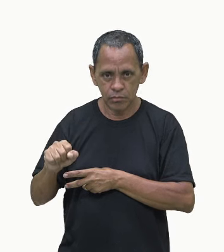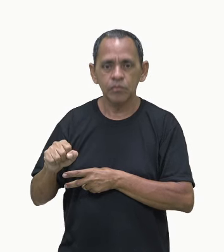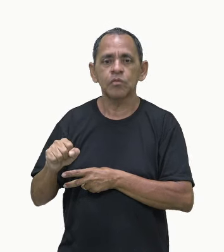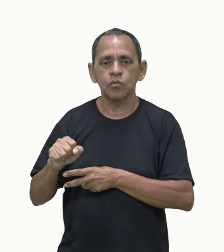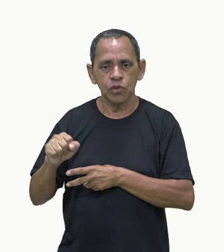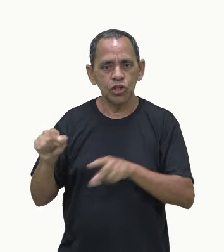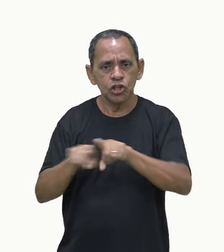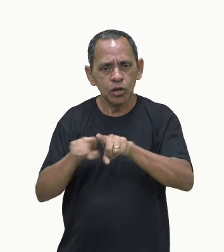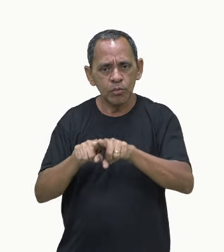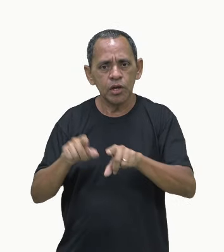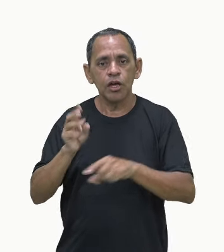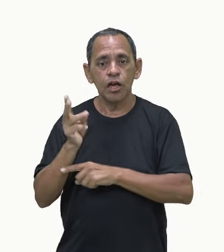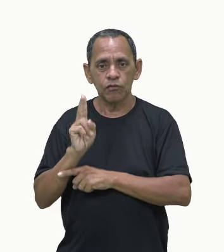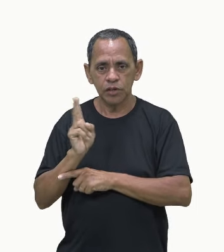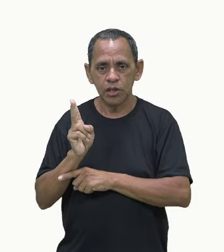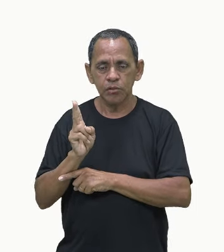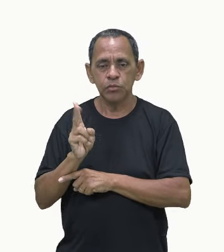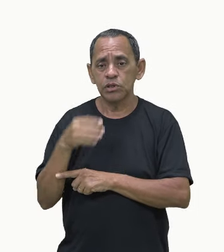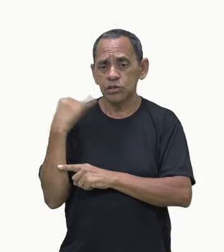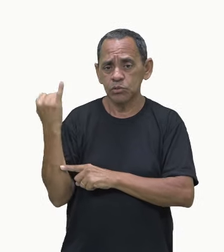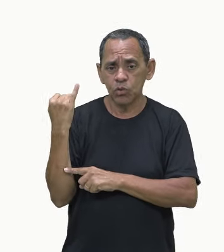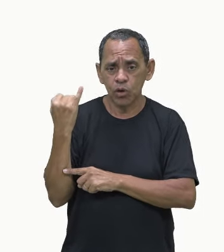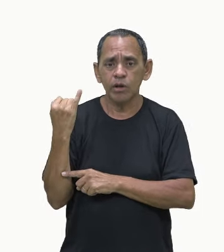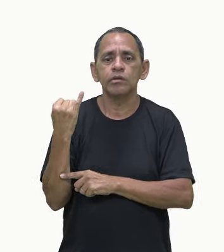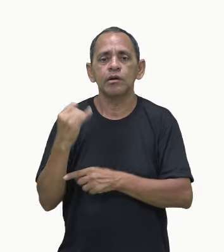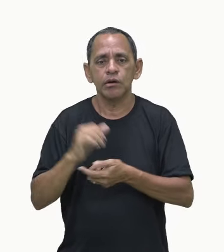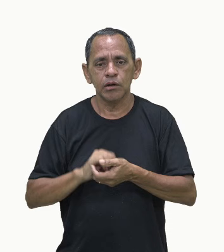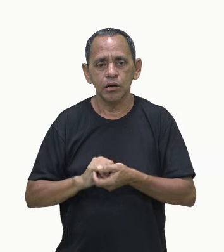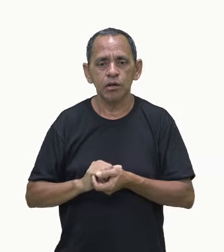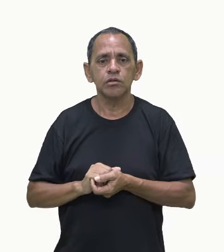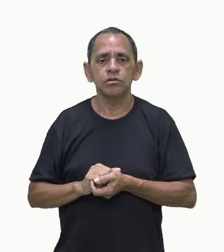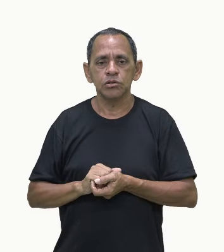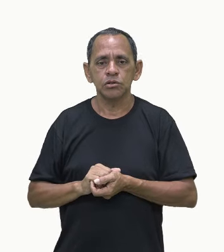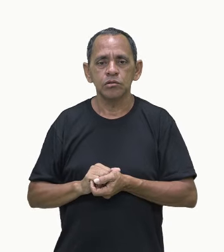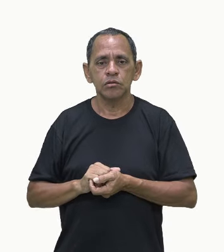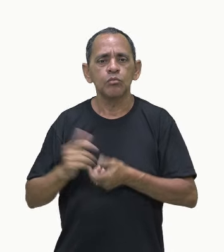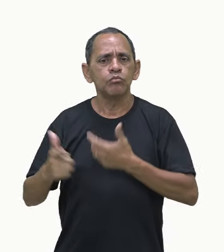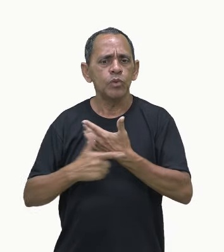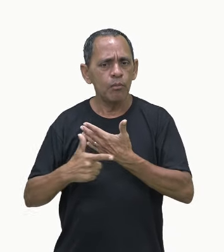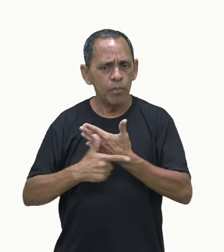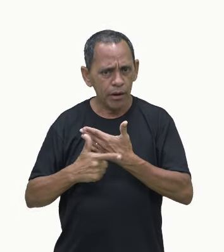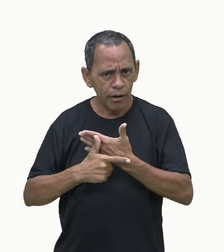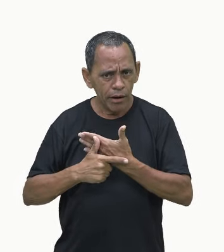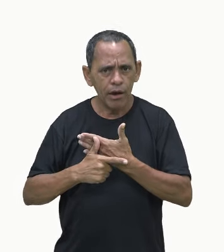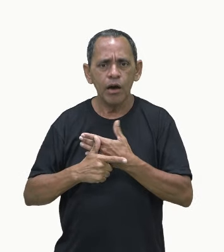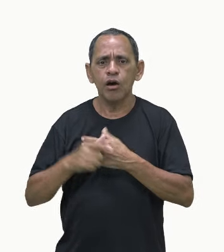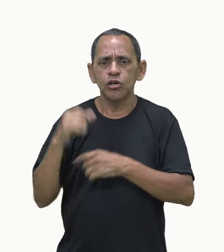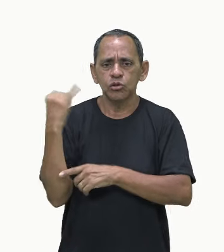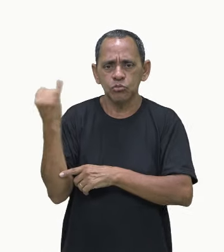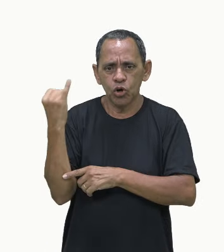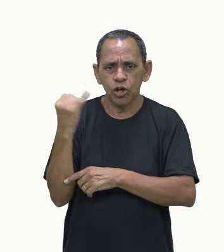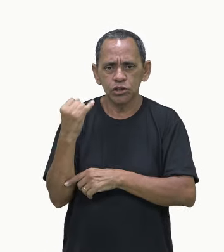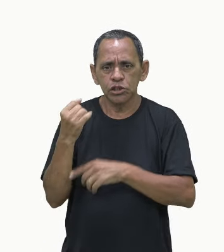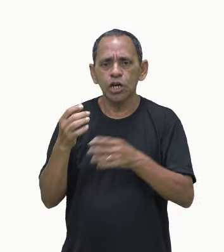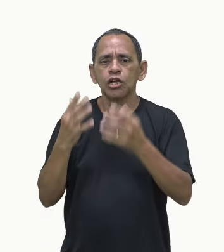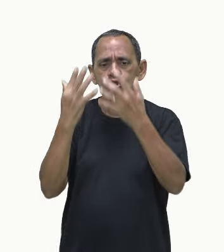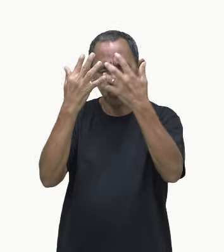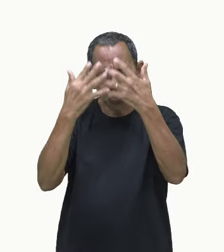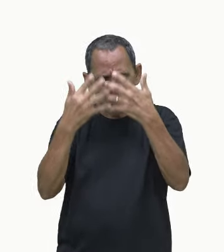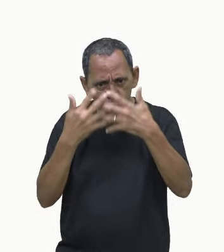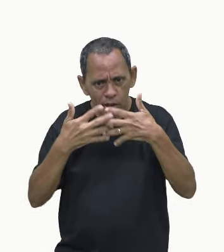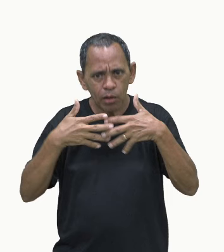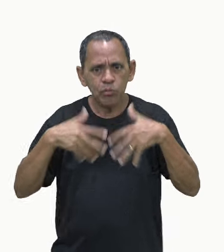orgânicos essenciais que desempenham papéis importantes no metabolismo e na